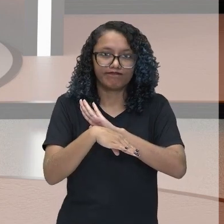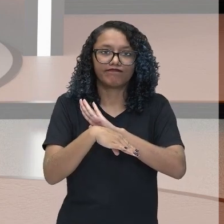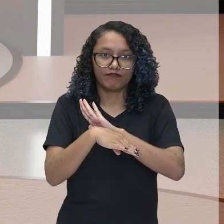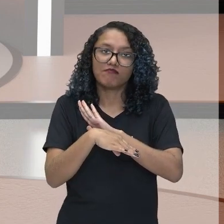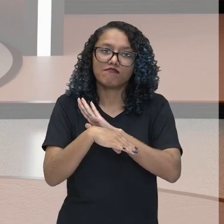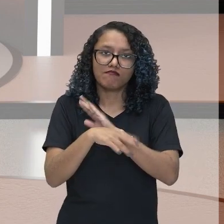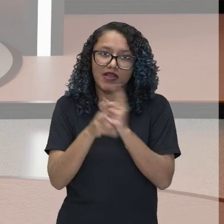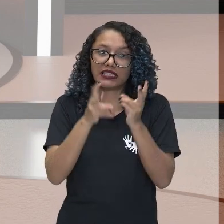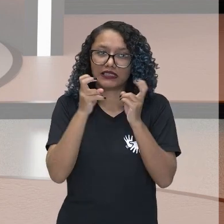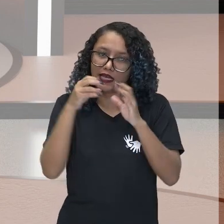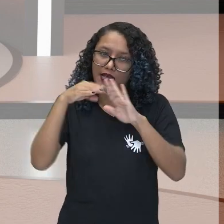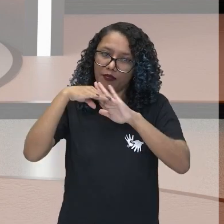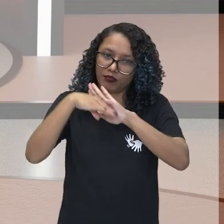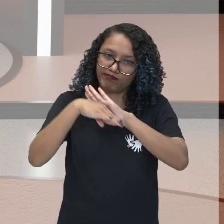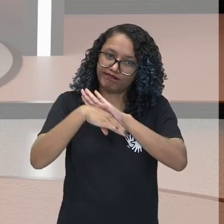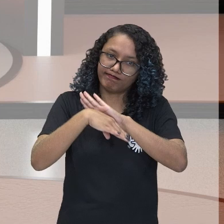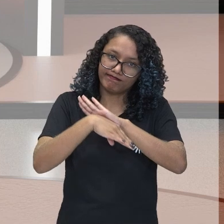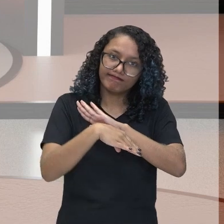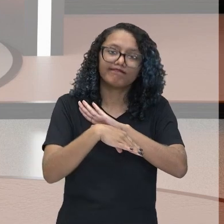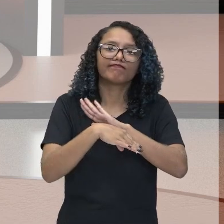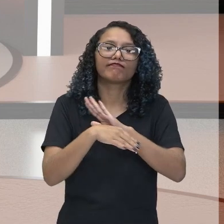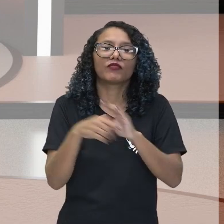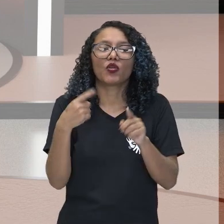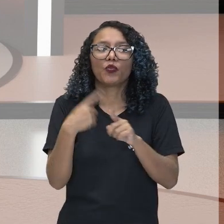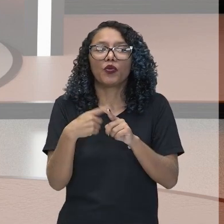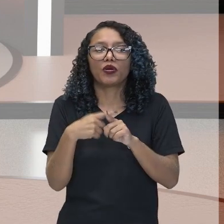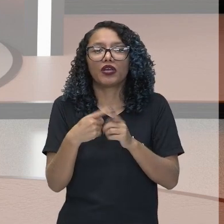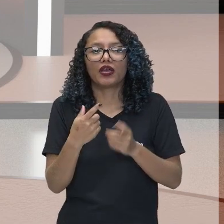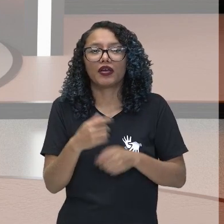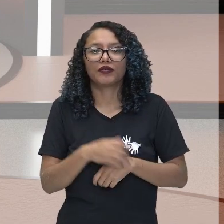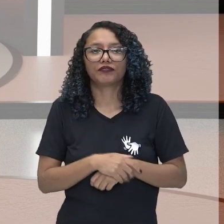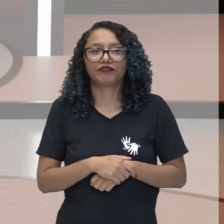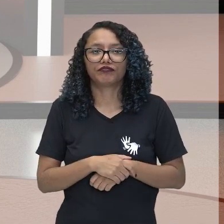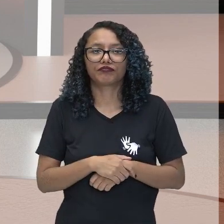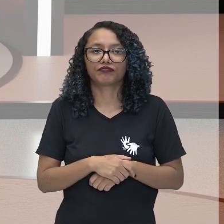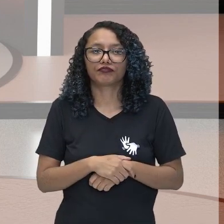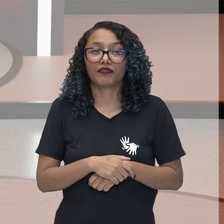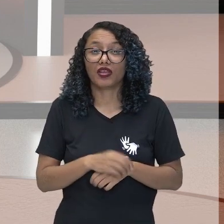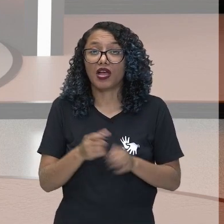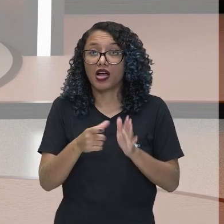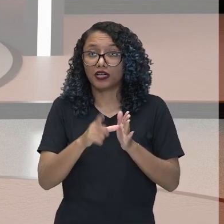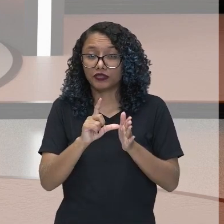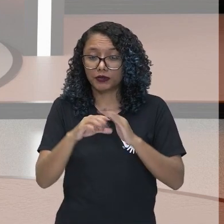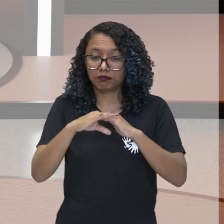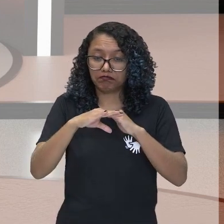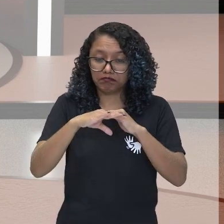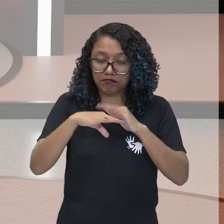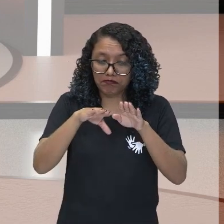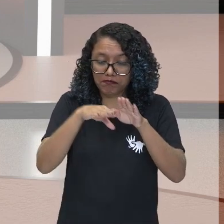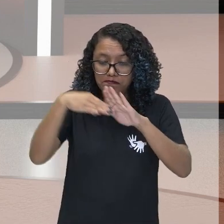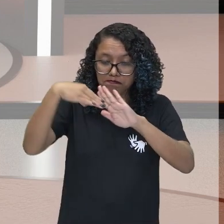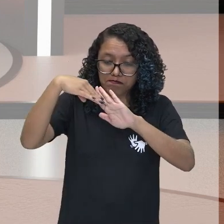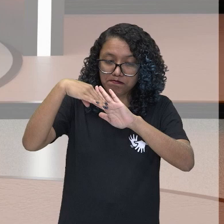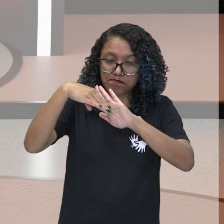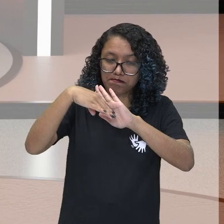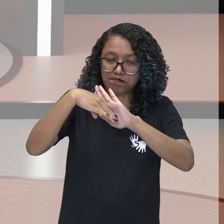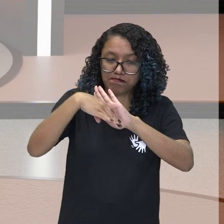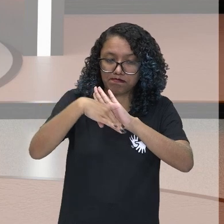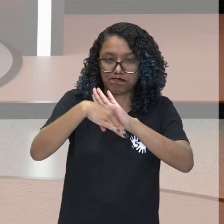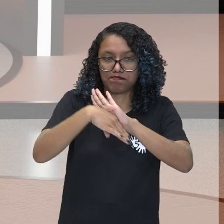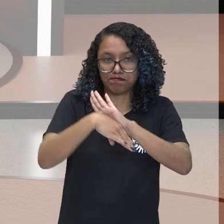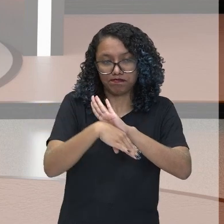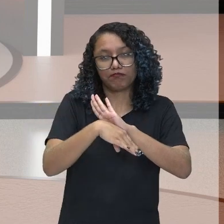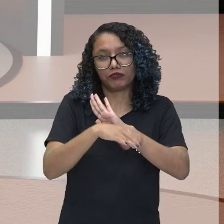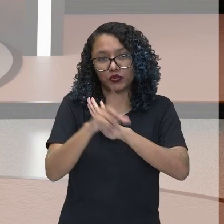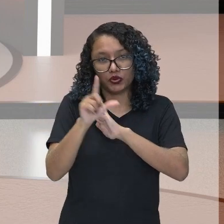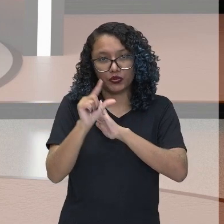diminuindo, né? Tinha-se ali uma média que foi baixando, né? foi diminuindo esse